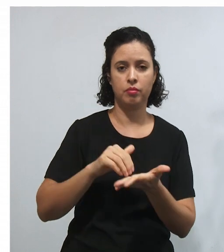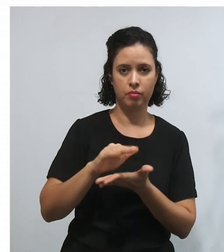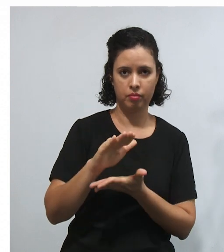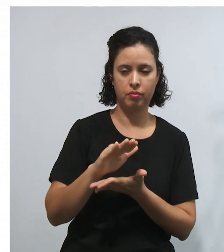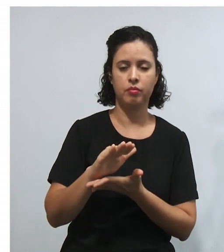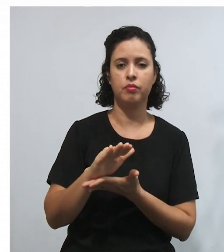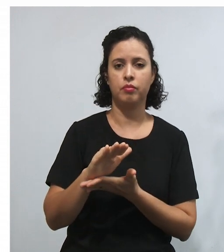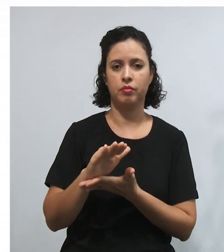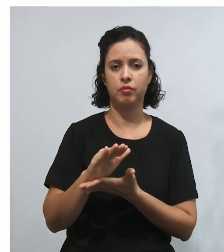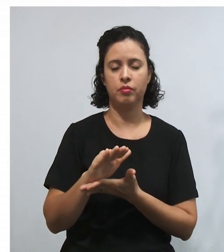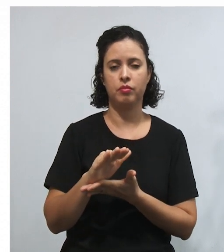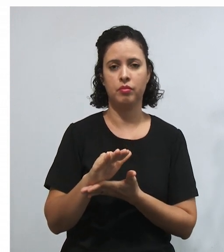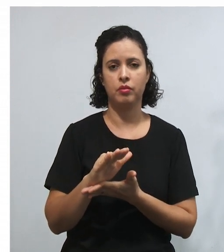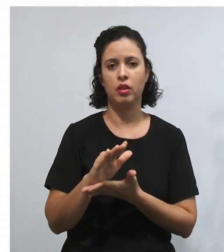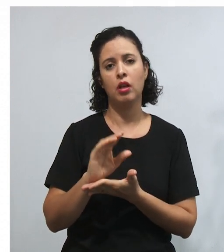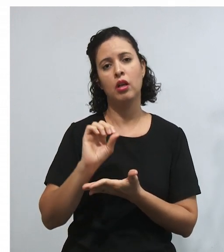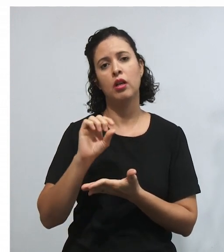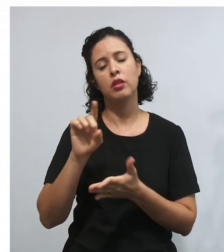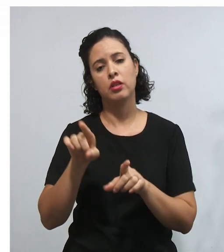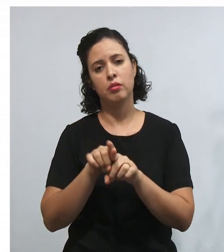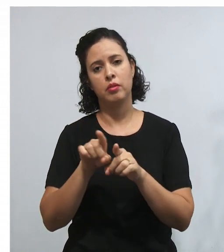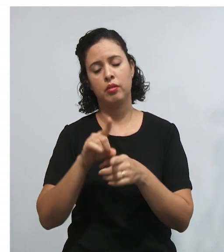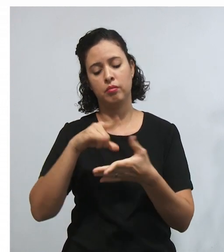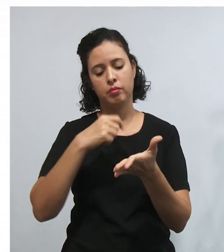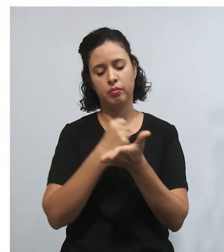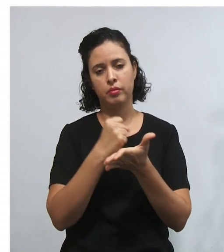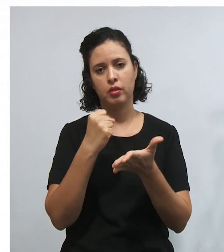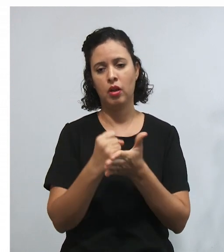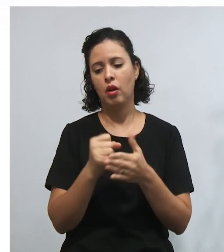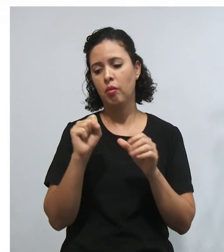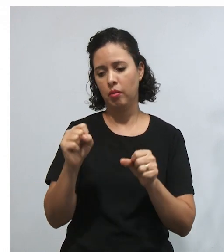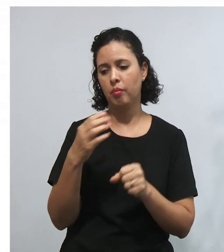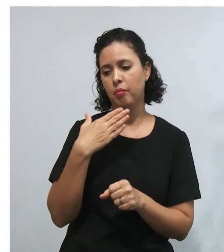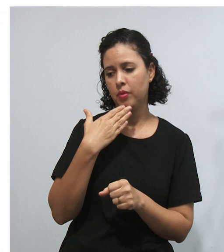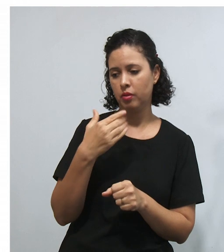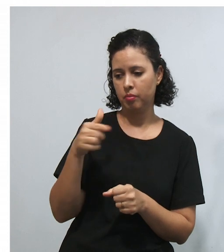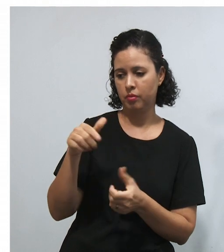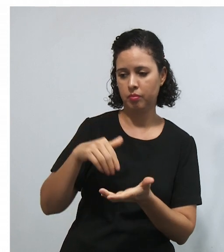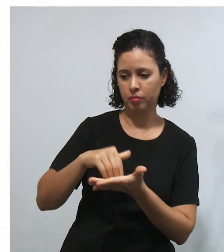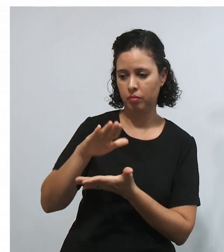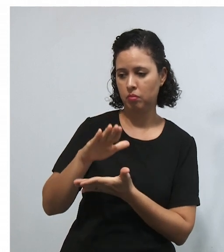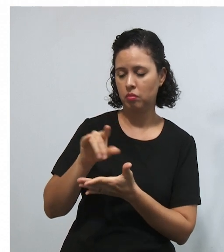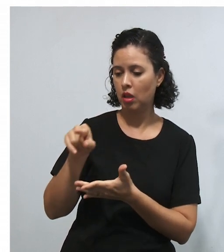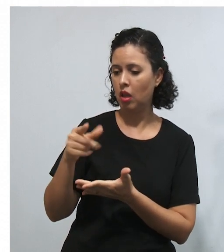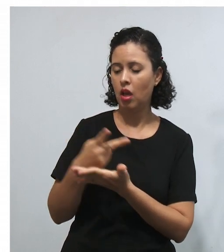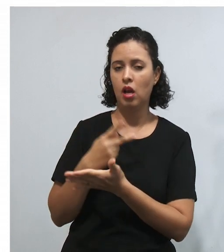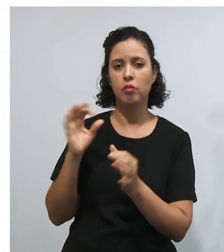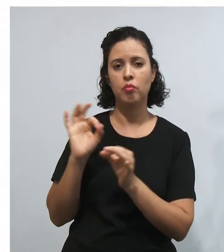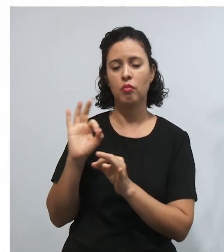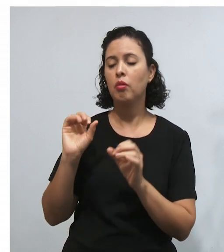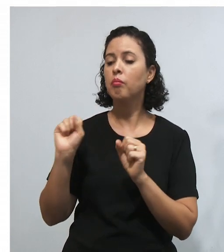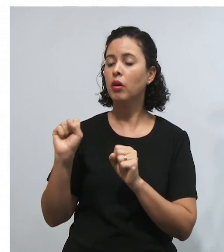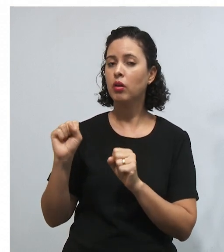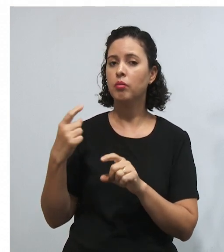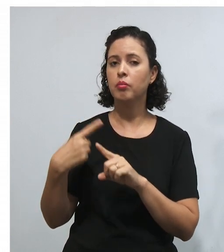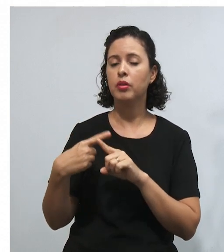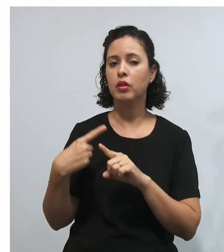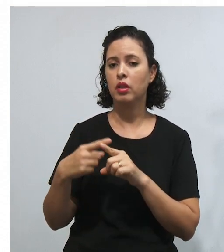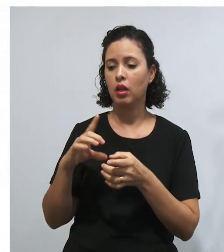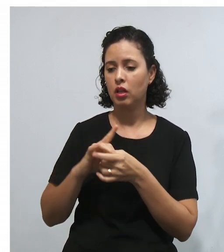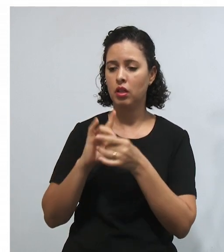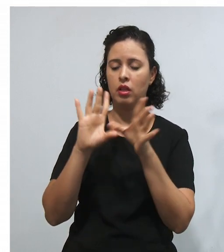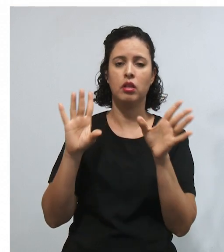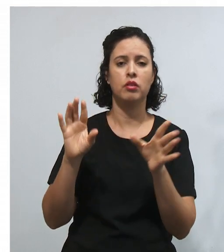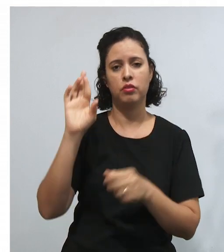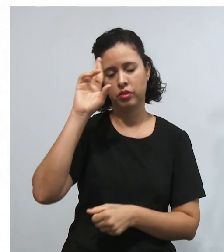de exonerar e contratar, ele pode mandar a pessoa embora, mesmo que ela não tenha feito nada de errado. Por quê? Porque é um cargo